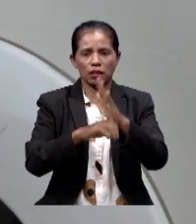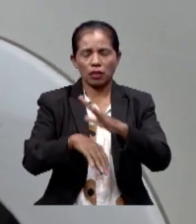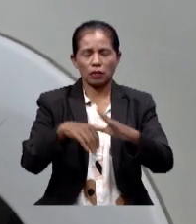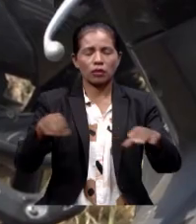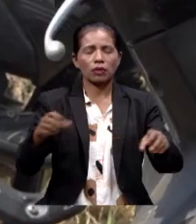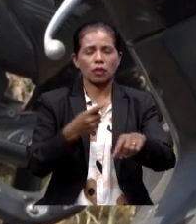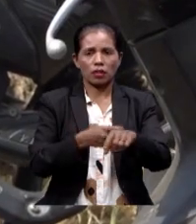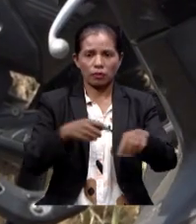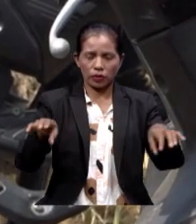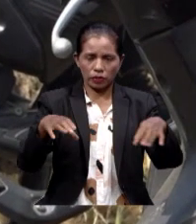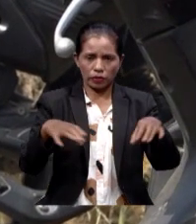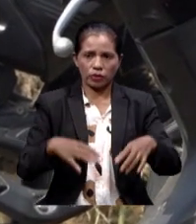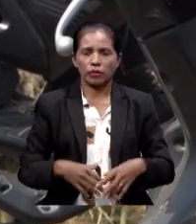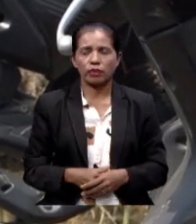Serviço.